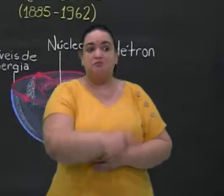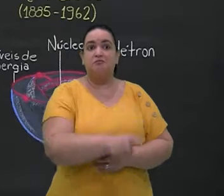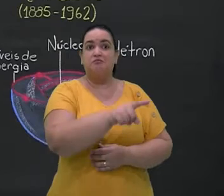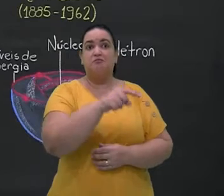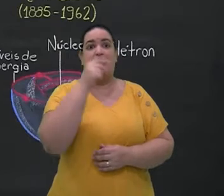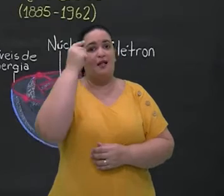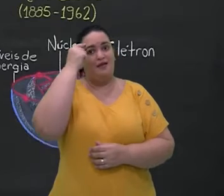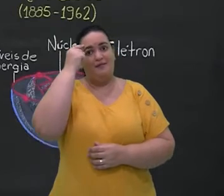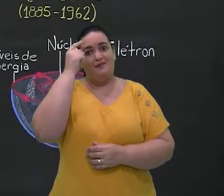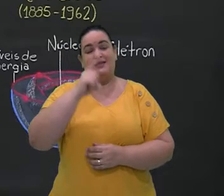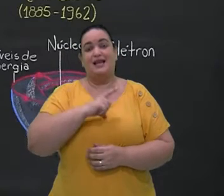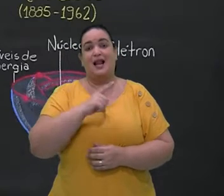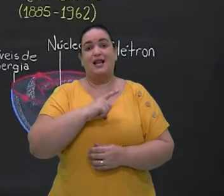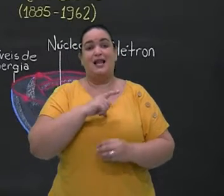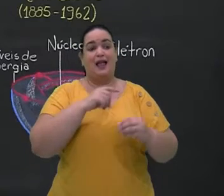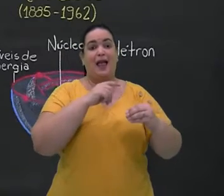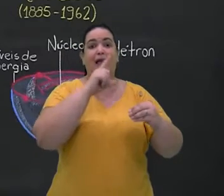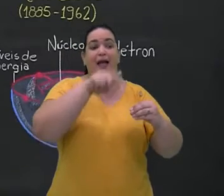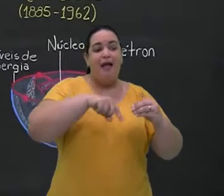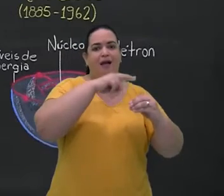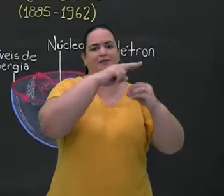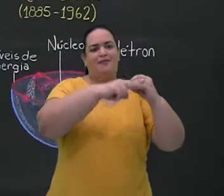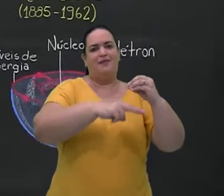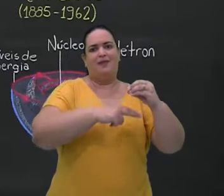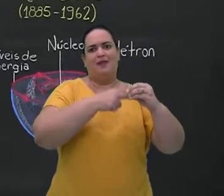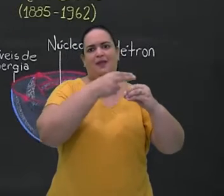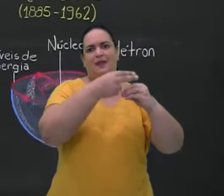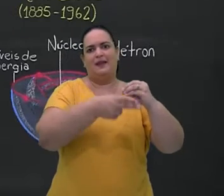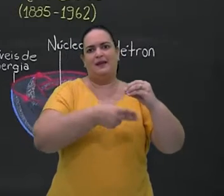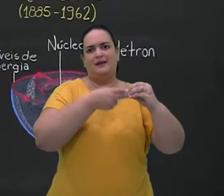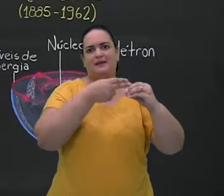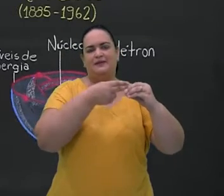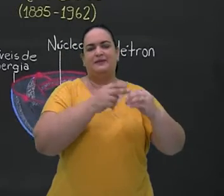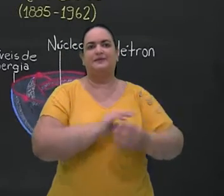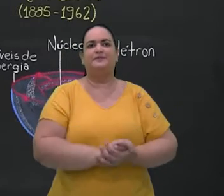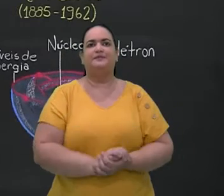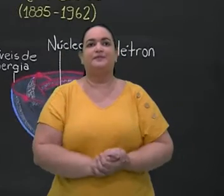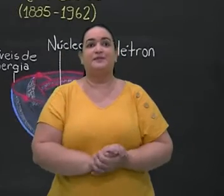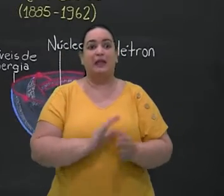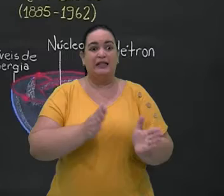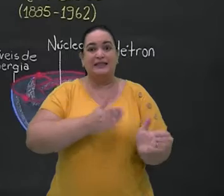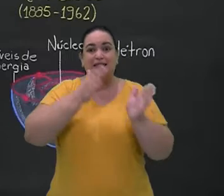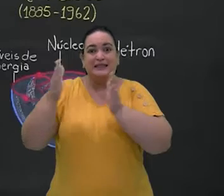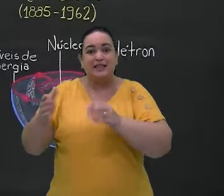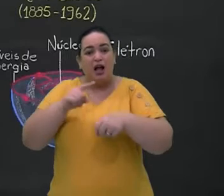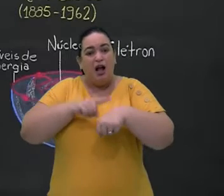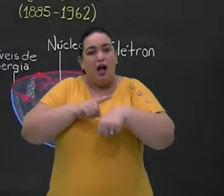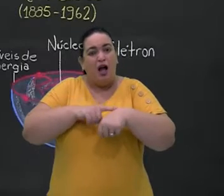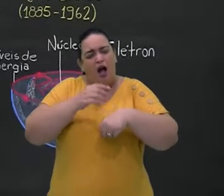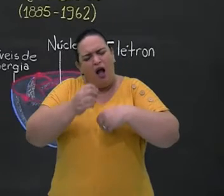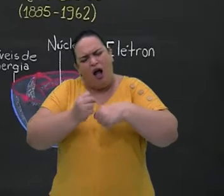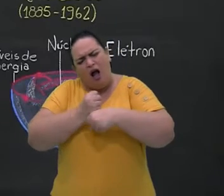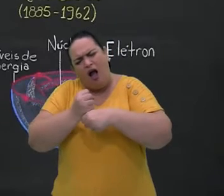tá? Que ele é eletricamente neutro. Caminhando aí ao longo da história da química,